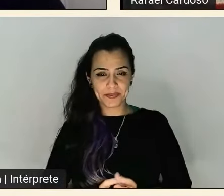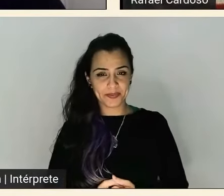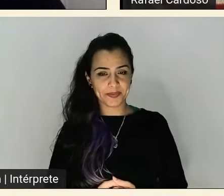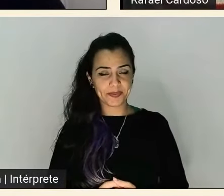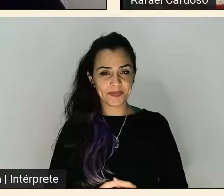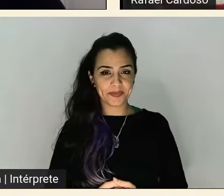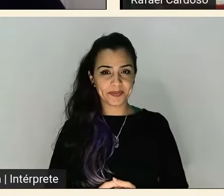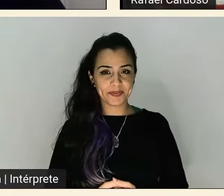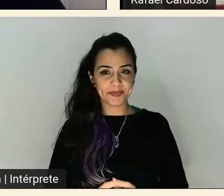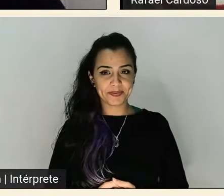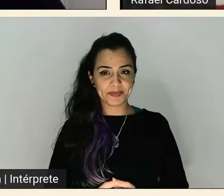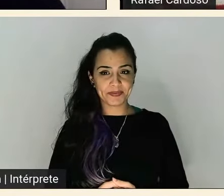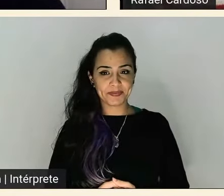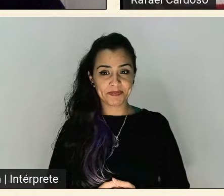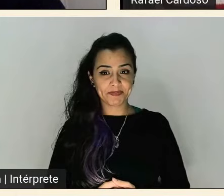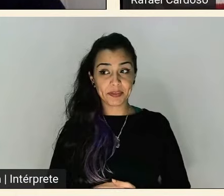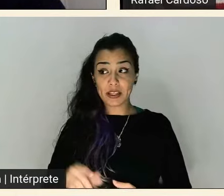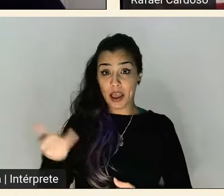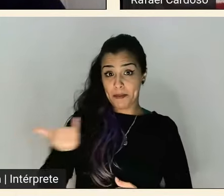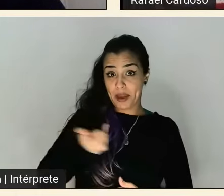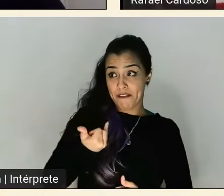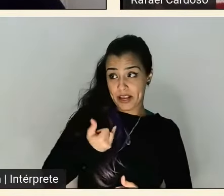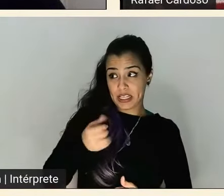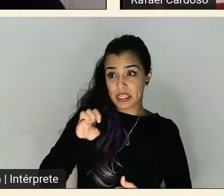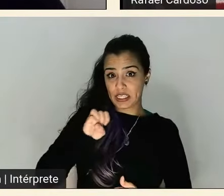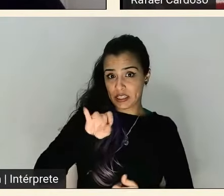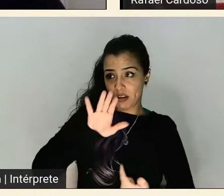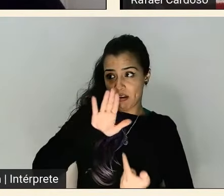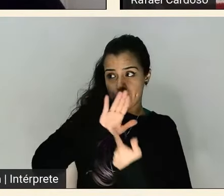Me avisem se já está.